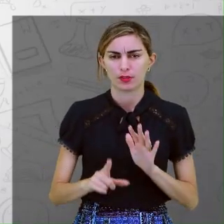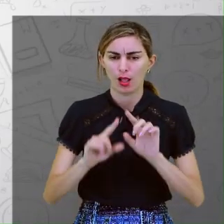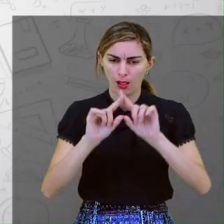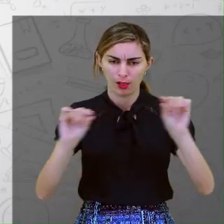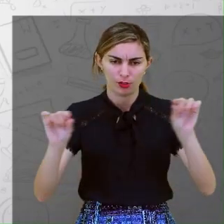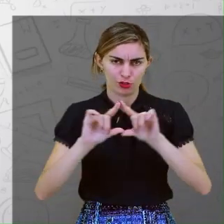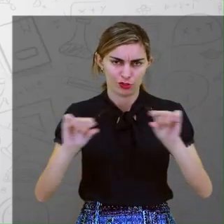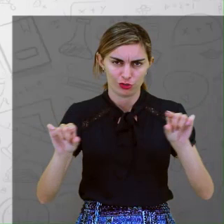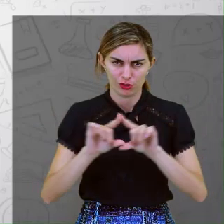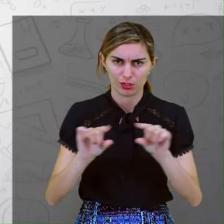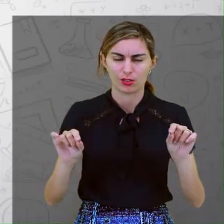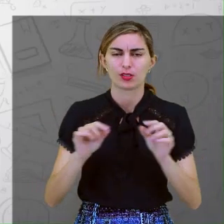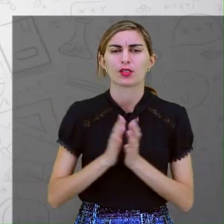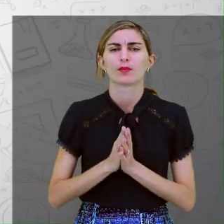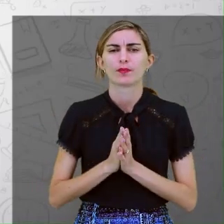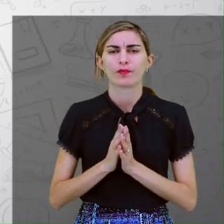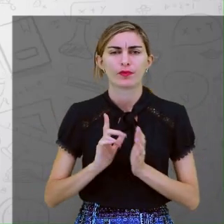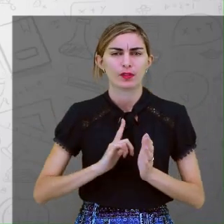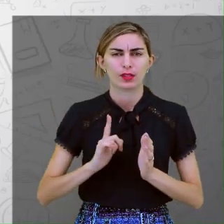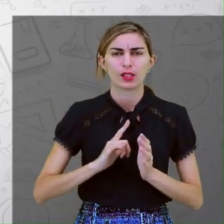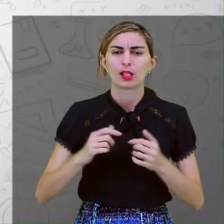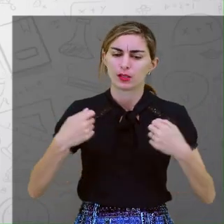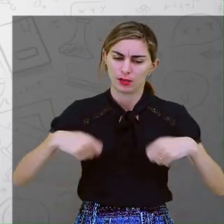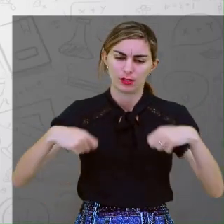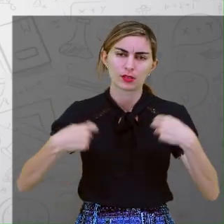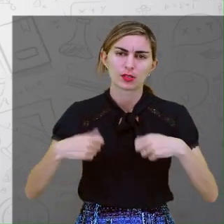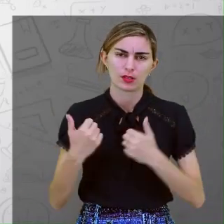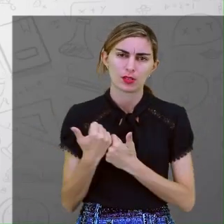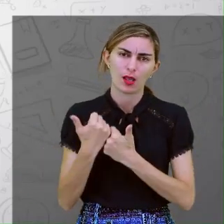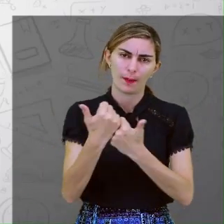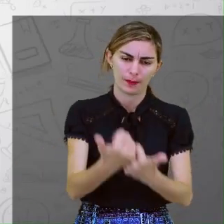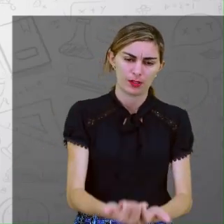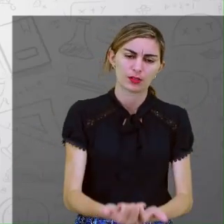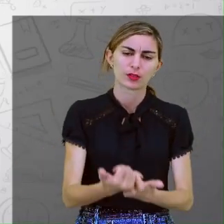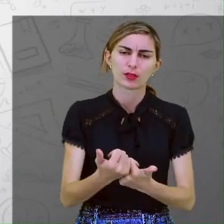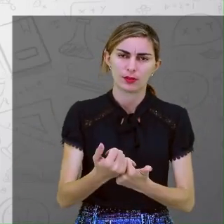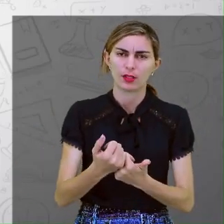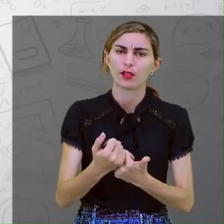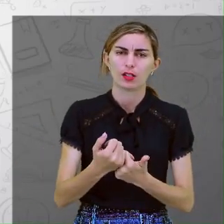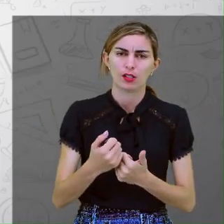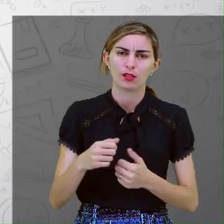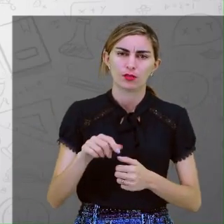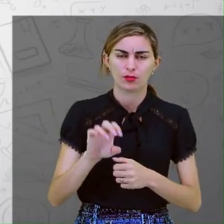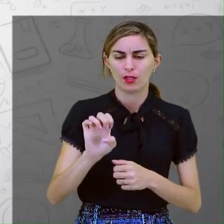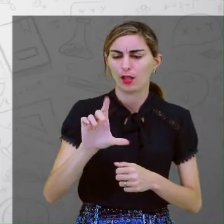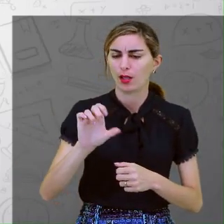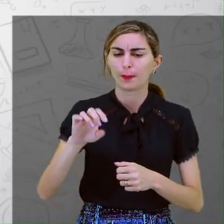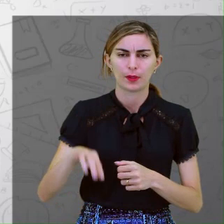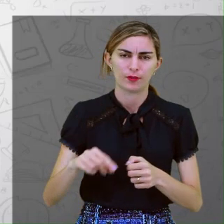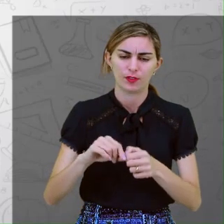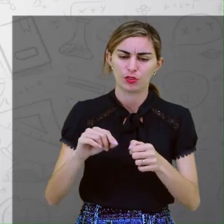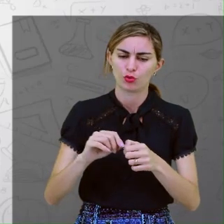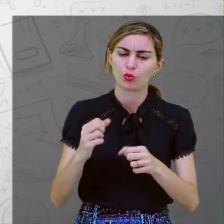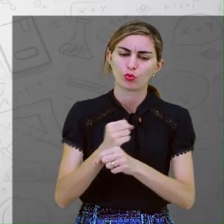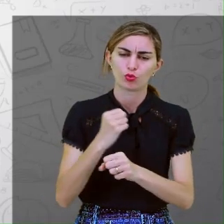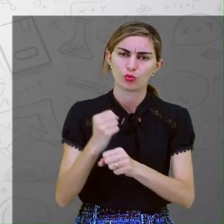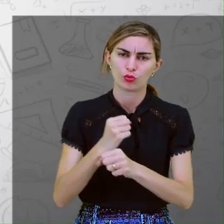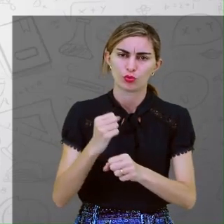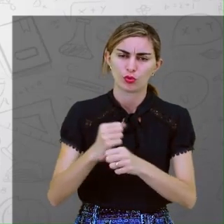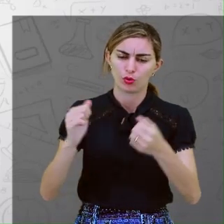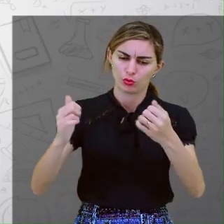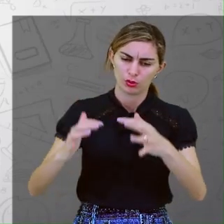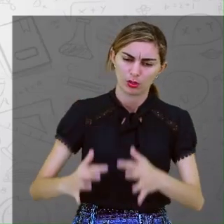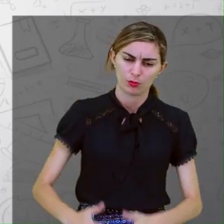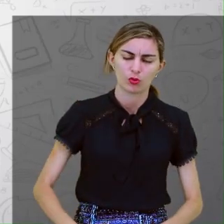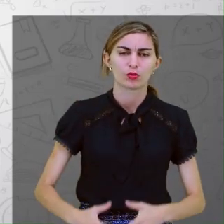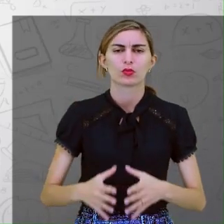legenda, existe uma necessidade de representar aqueles elementos que vão ser construídos, aqueles que vão ser